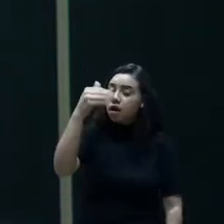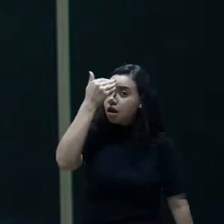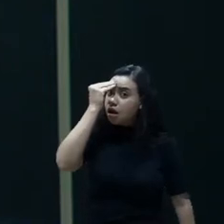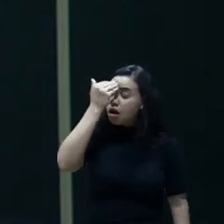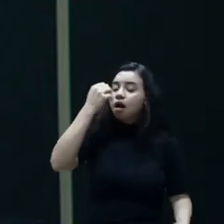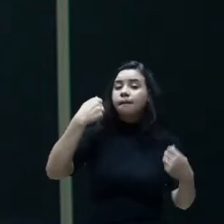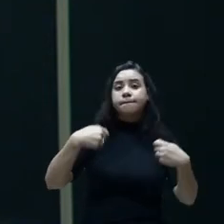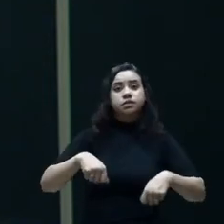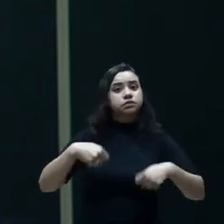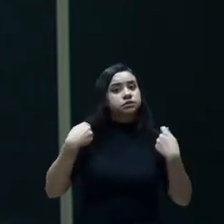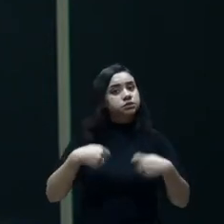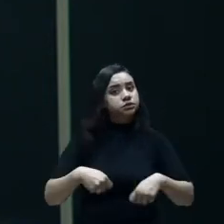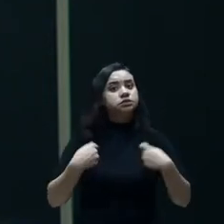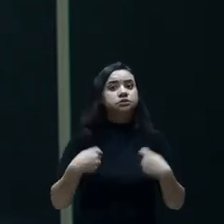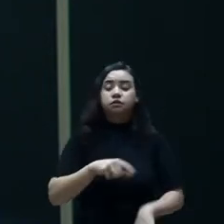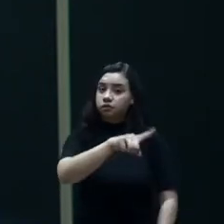você precisa disso.